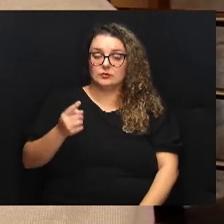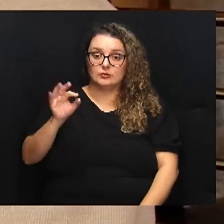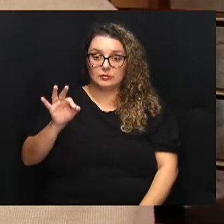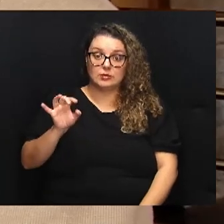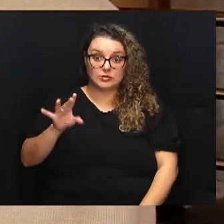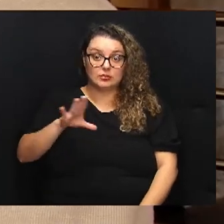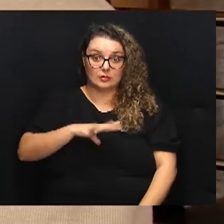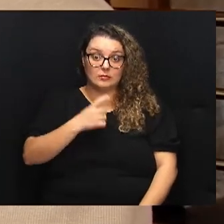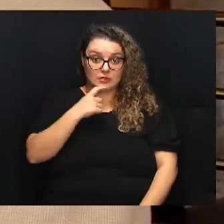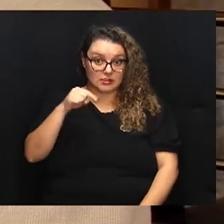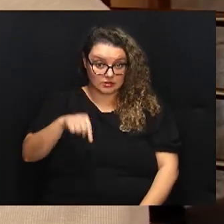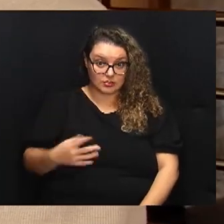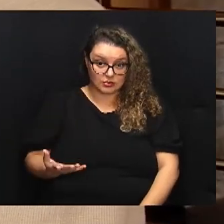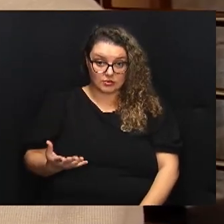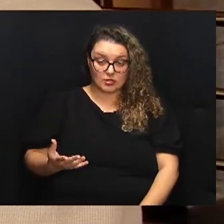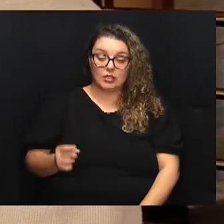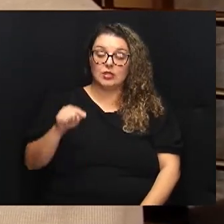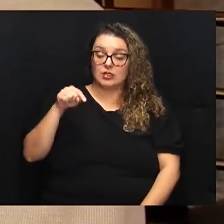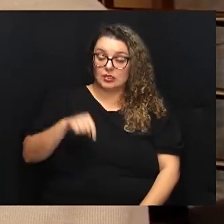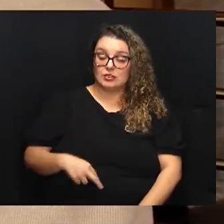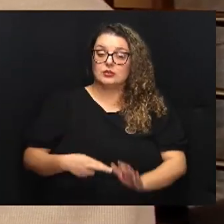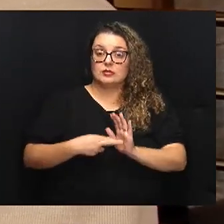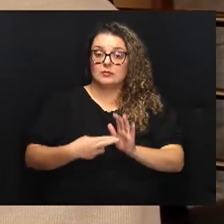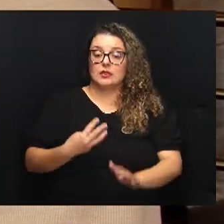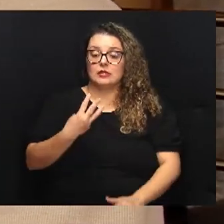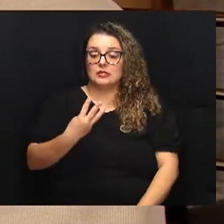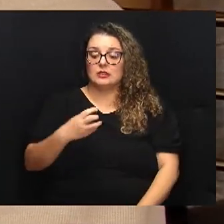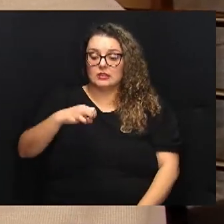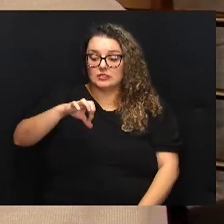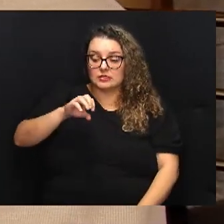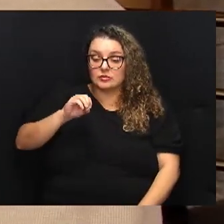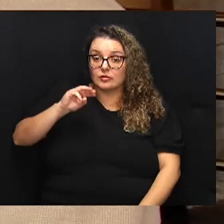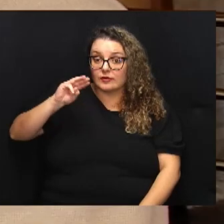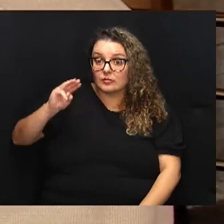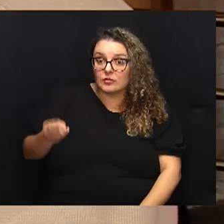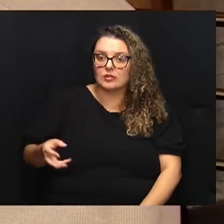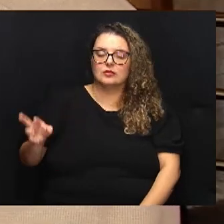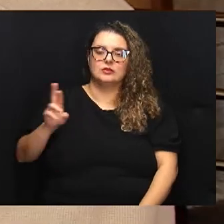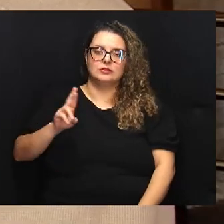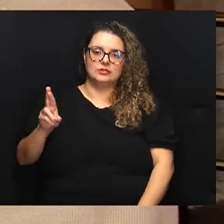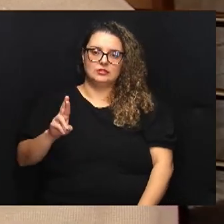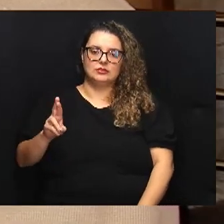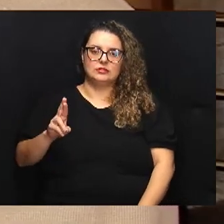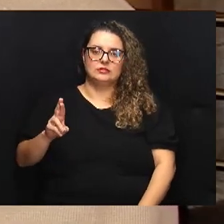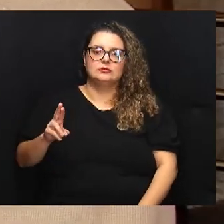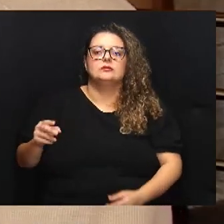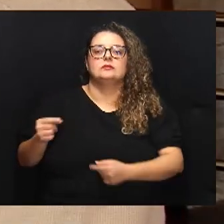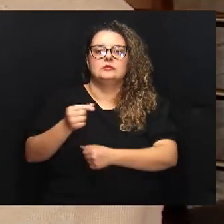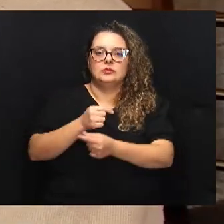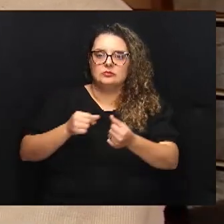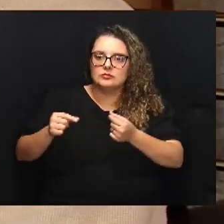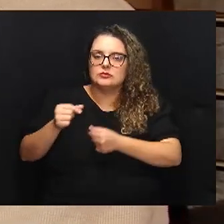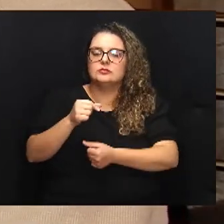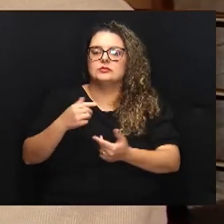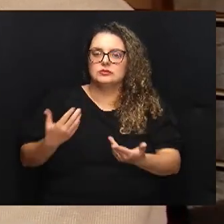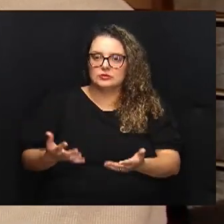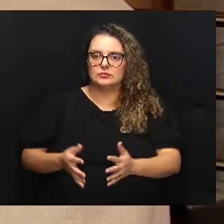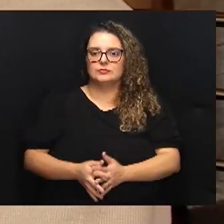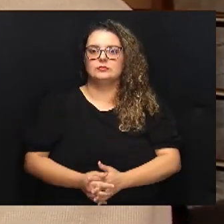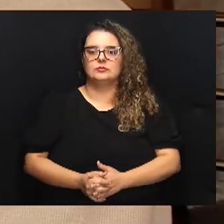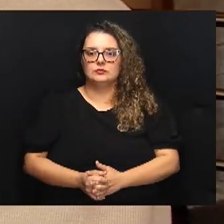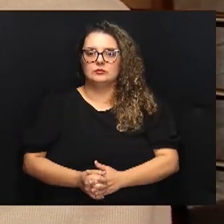de Campinas. Isso deve representar 390 milhões de reais girando na economia. É